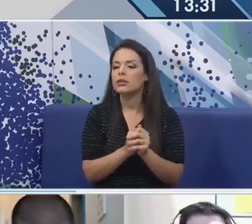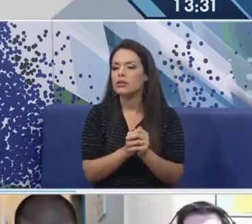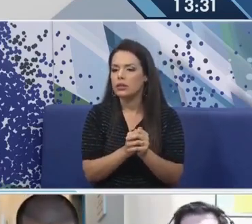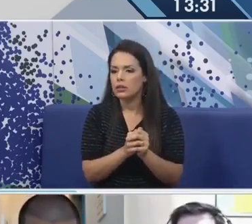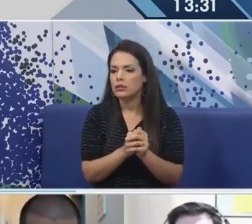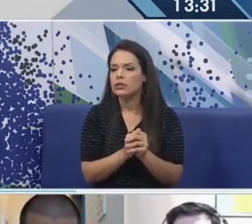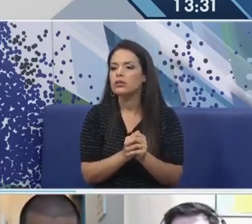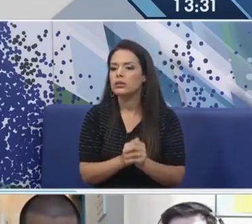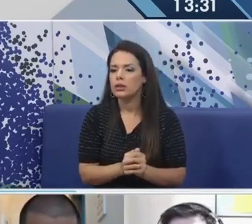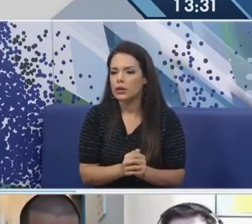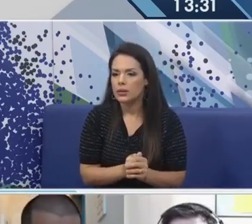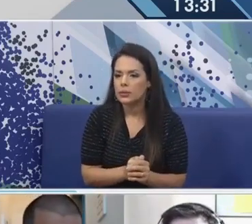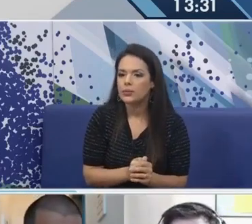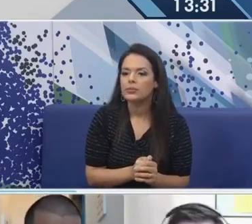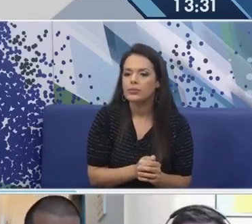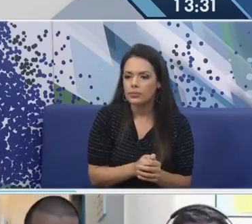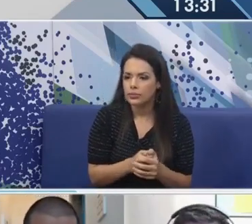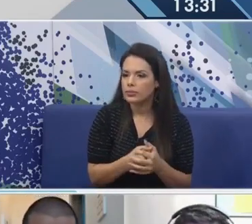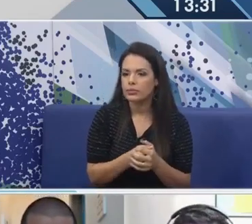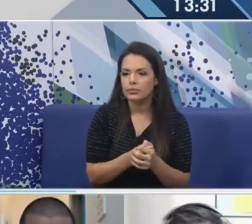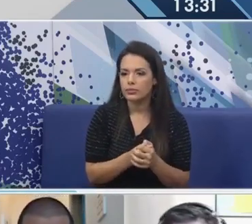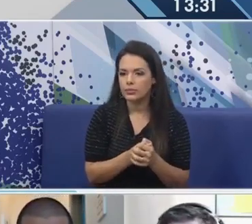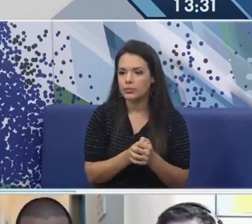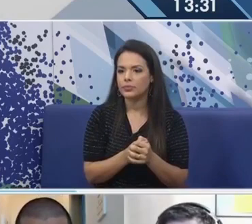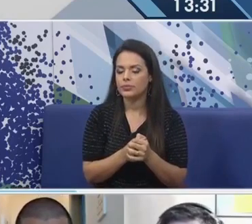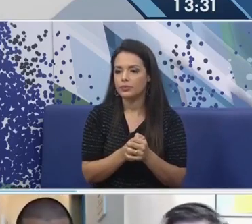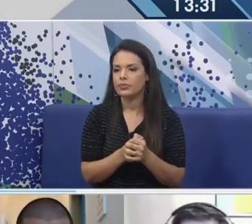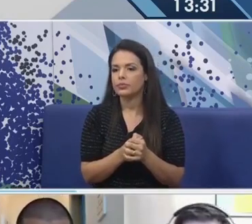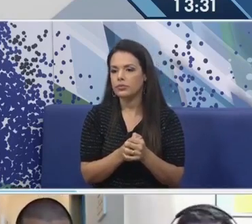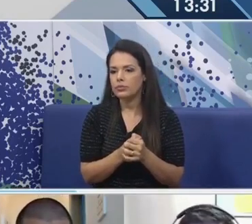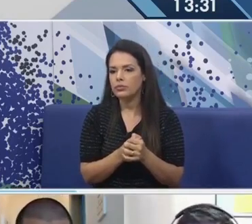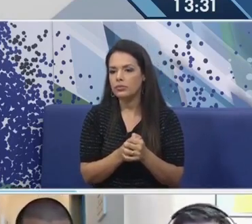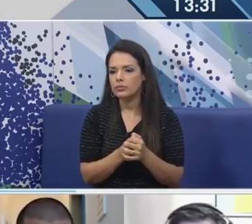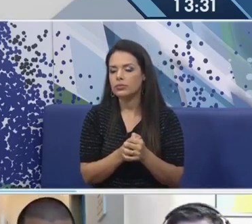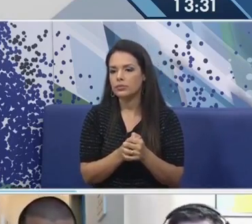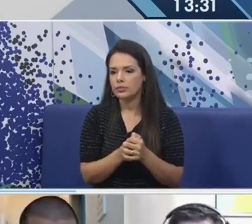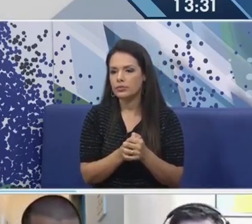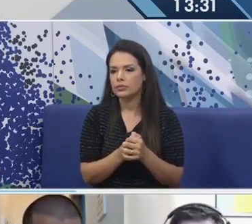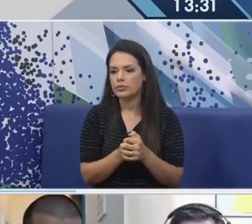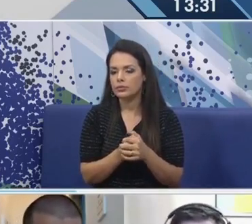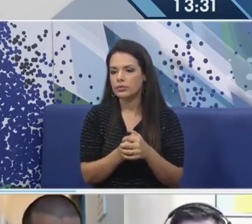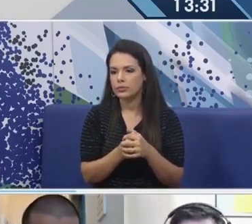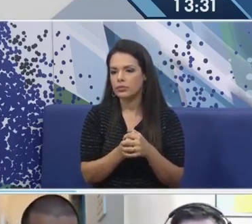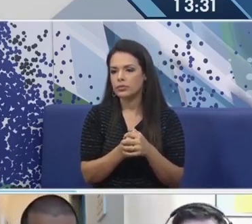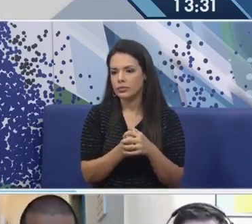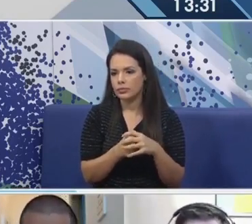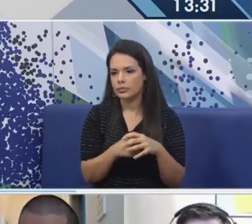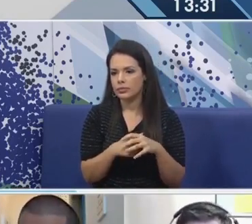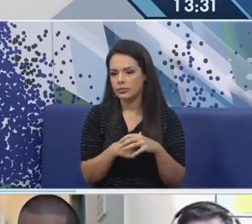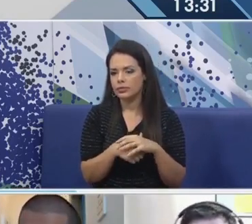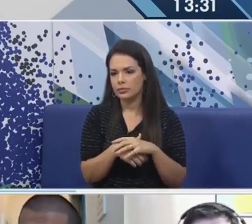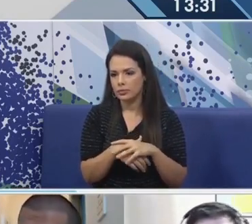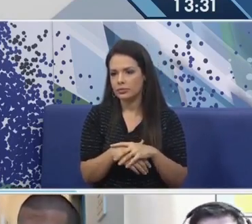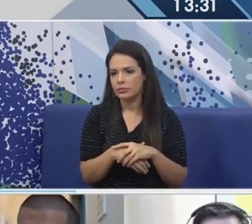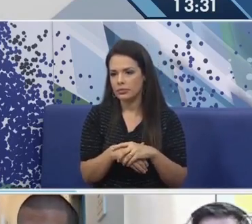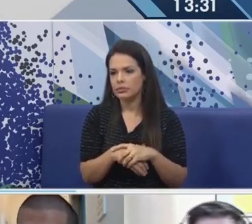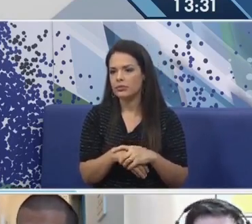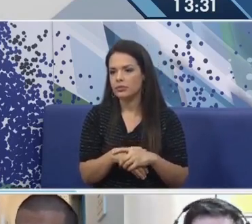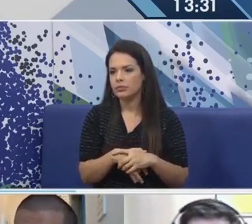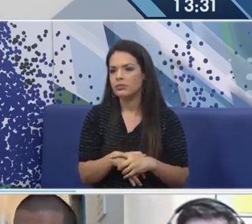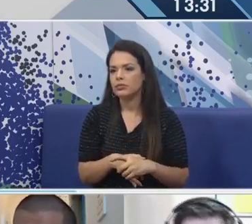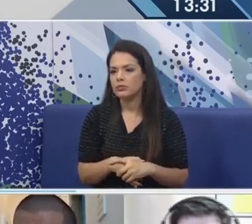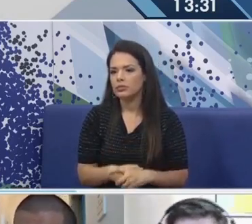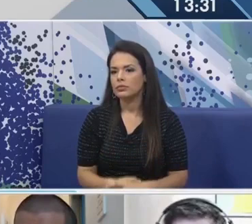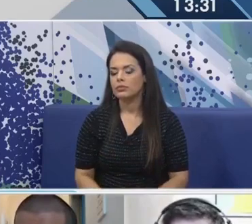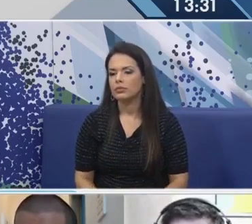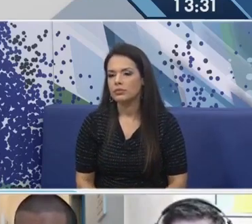Mas essa mão aqui... Ela foi intencional, pô, ela parou um ataque, legal, pô, mas nem toda mão, mas como